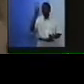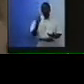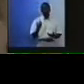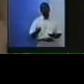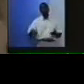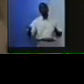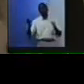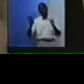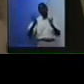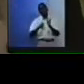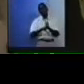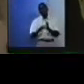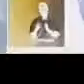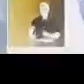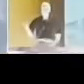resolveu